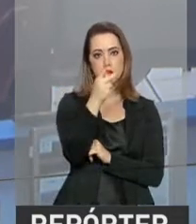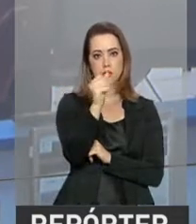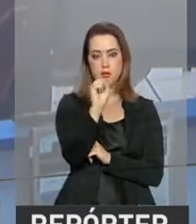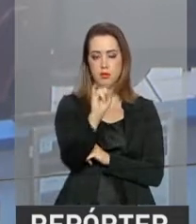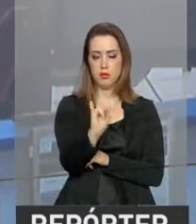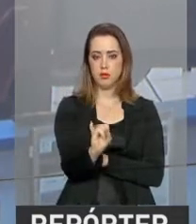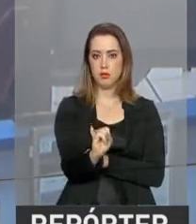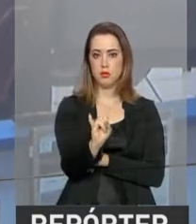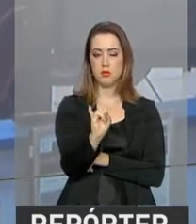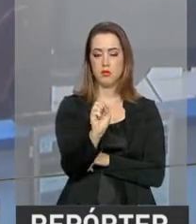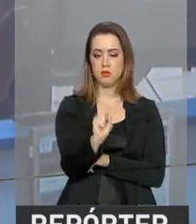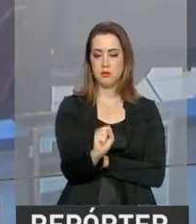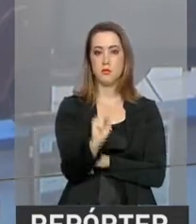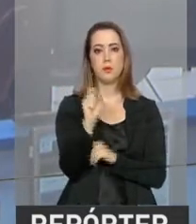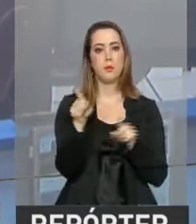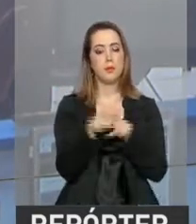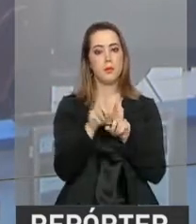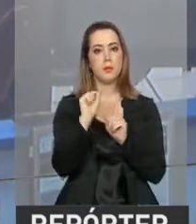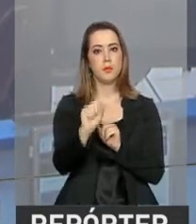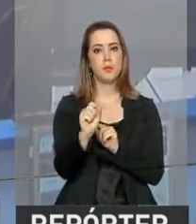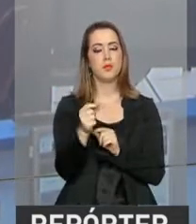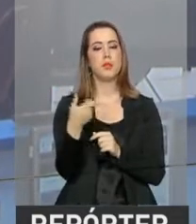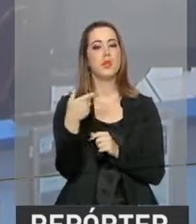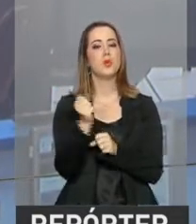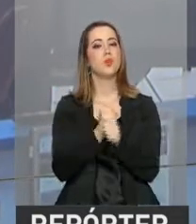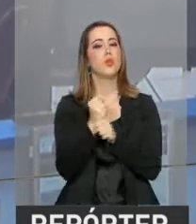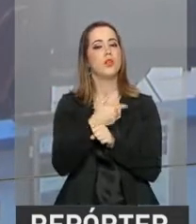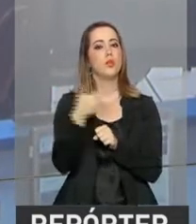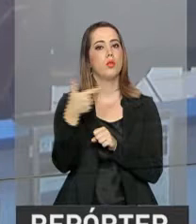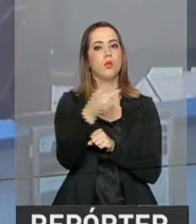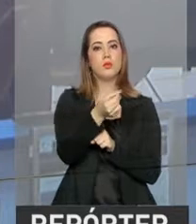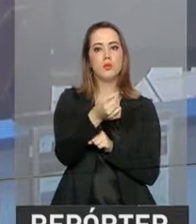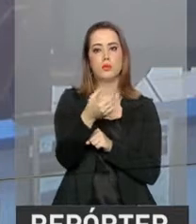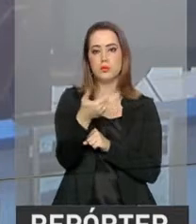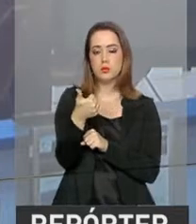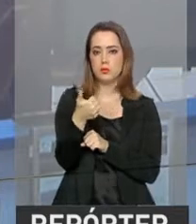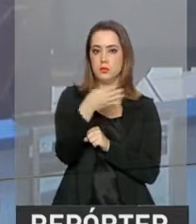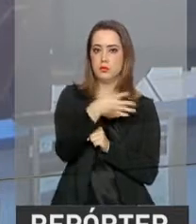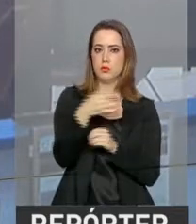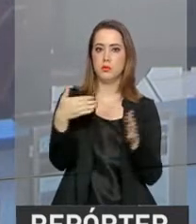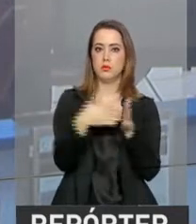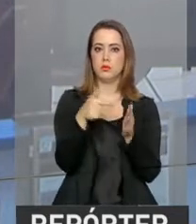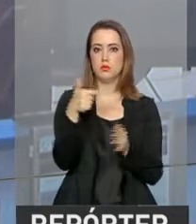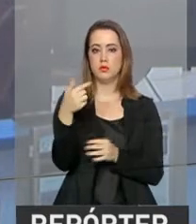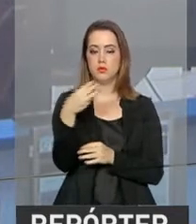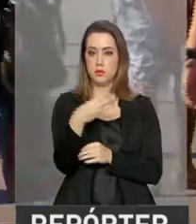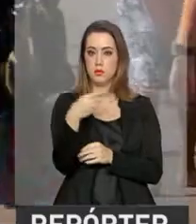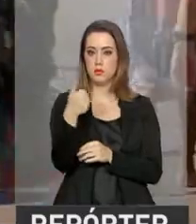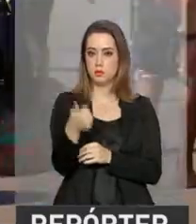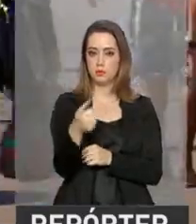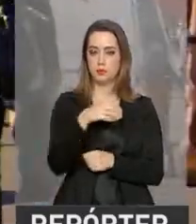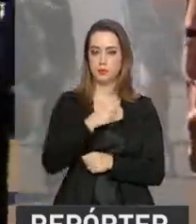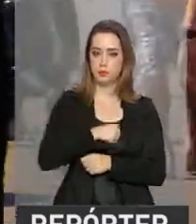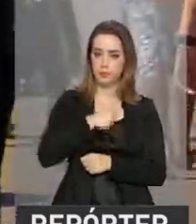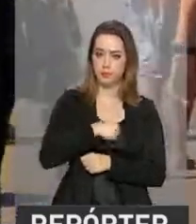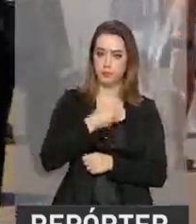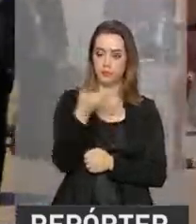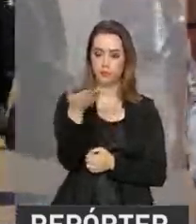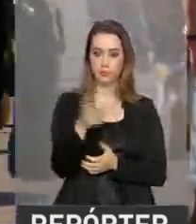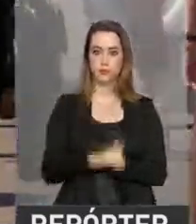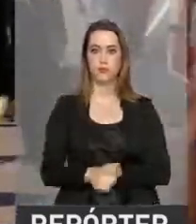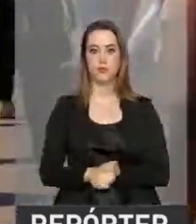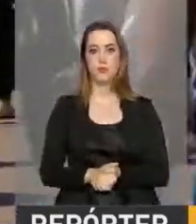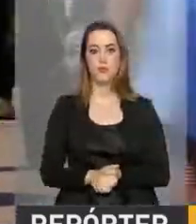não sacaram o abono salarial, ano base 2014, têm até o dia 31 de agosto. Mais de 1 milhão